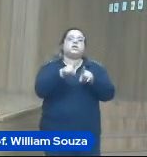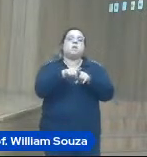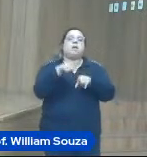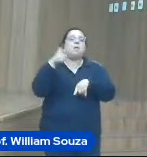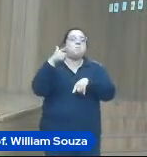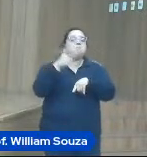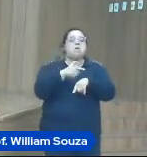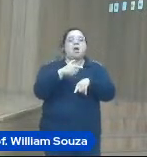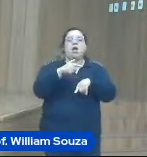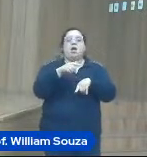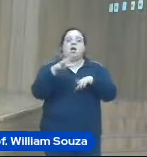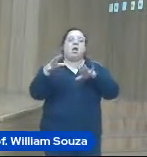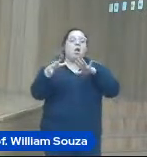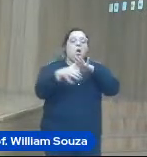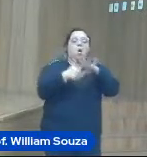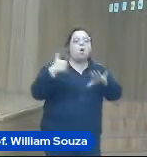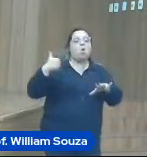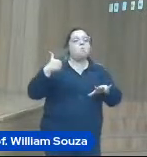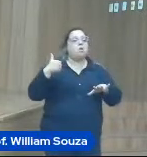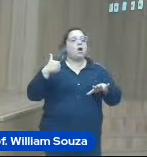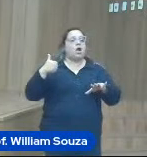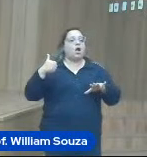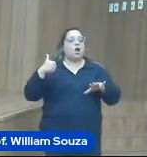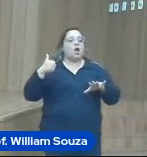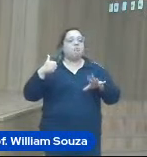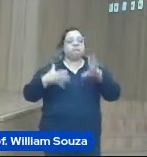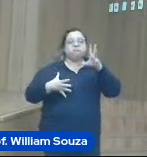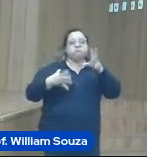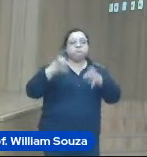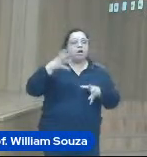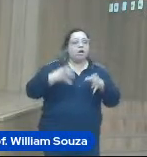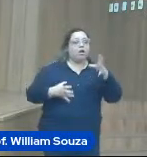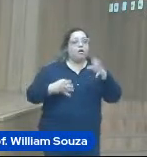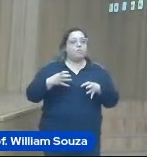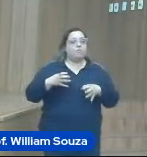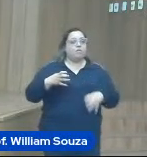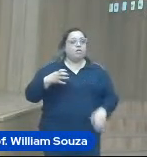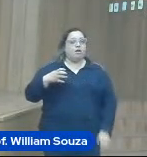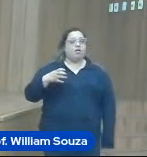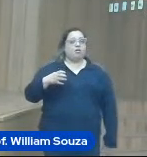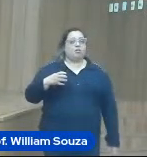assaltar, foi violentar a memória de um povo?